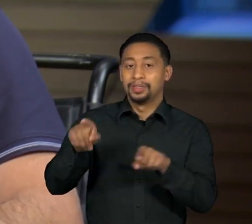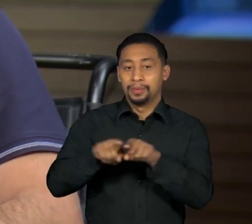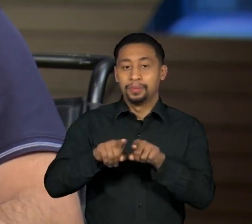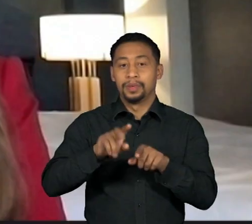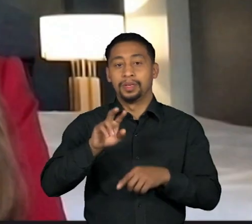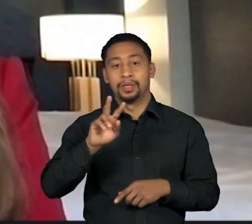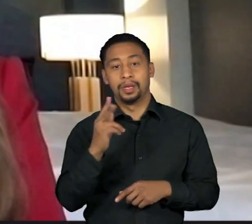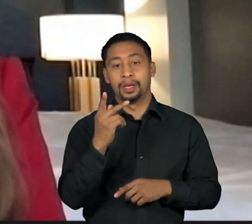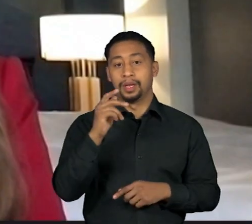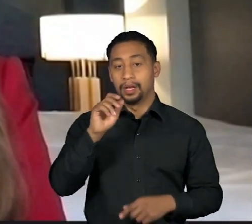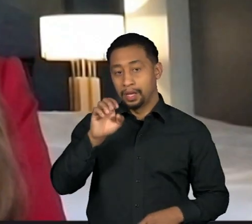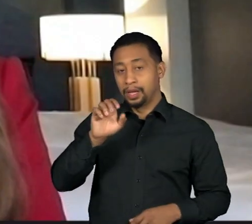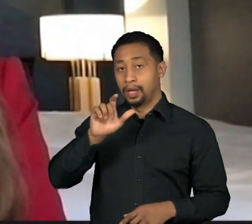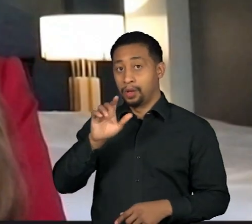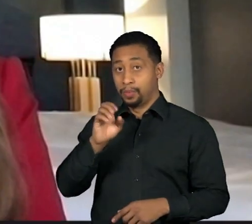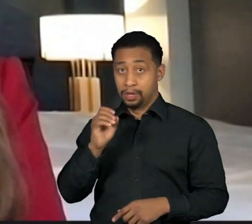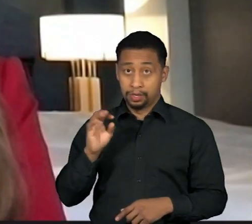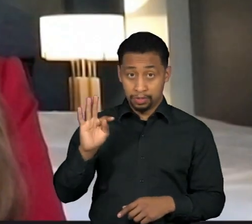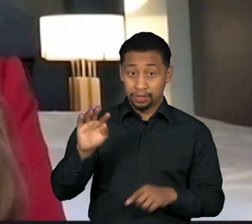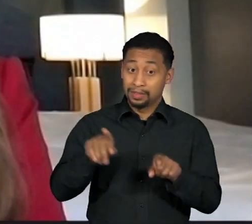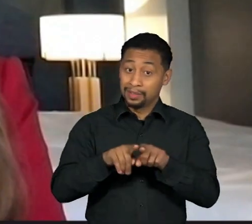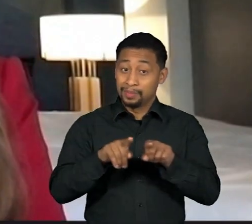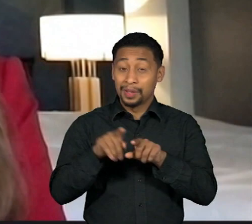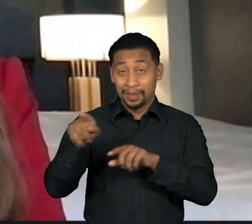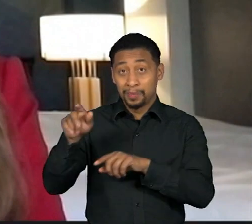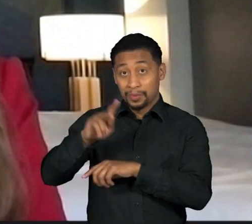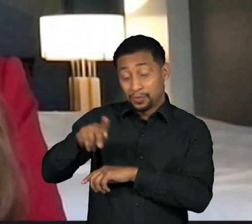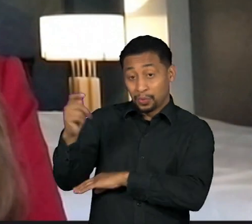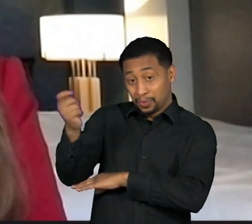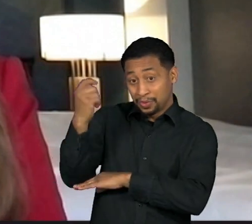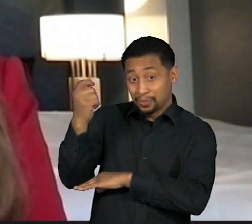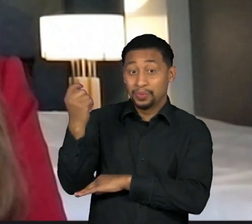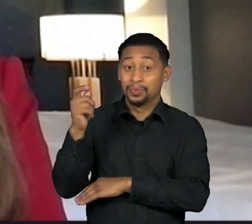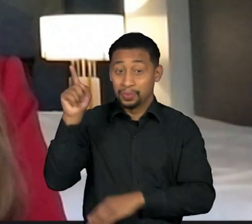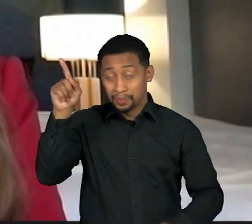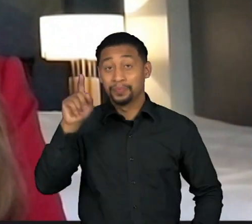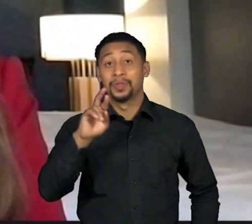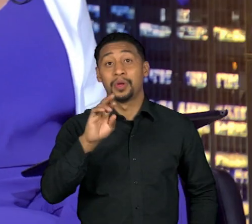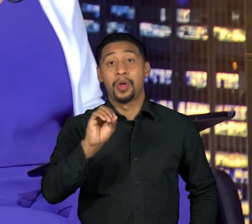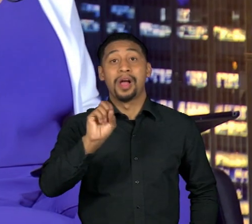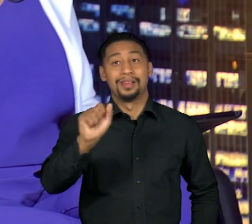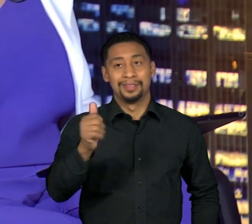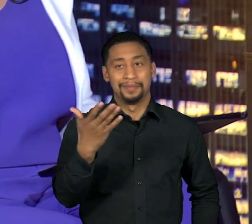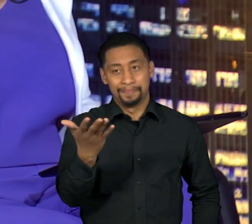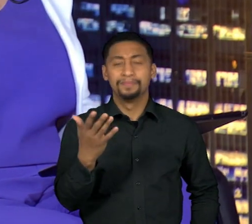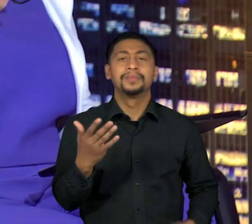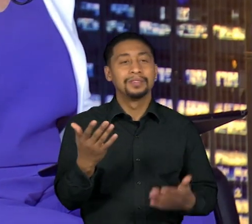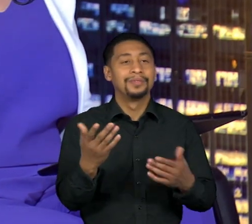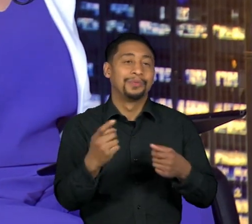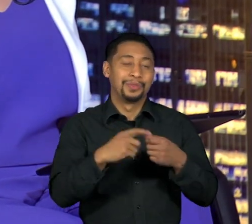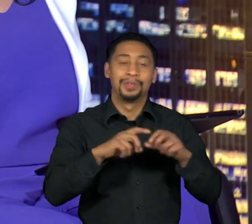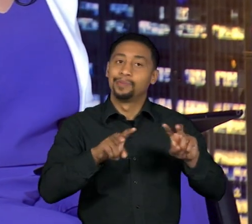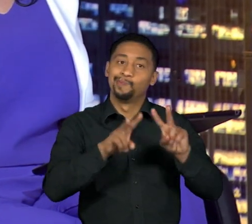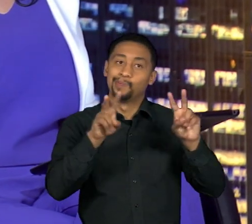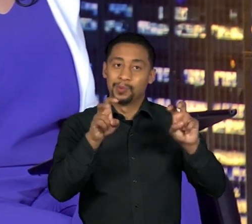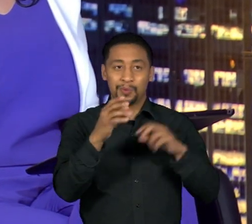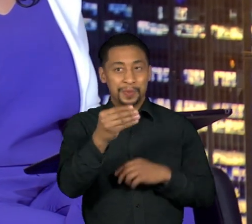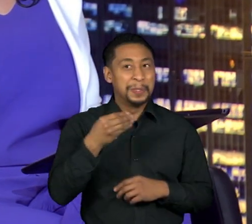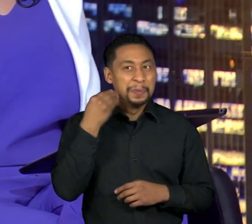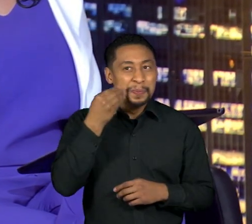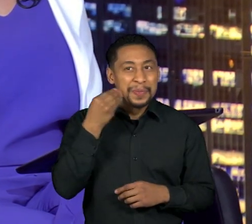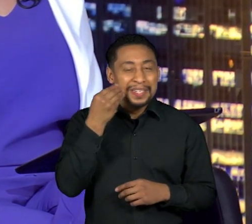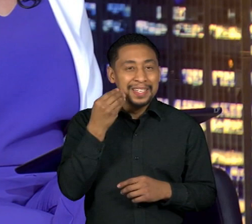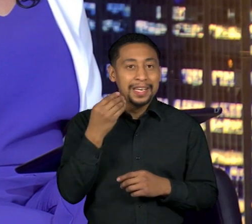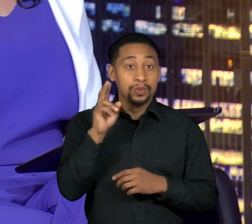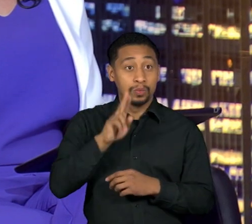a professora da Universidade Federal do Rio Grande do Sul, Rosa Maria Vicari. Voltar aqui, né? O Elbert contou da experiência dele com o uso